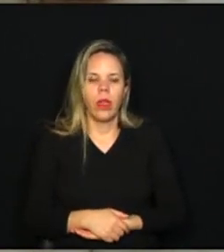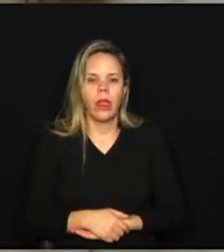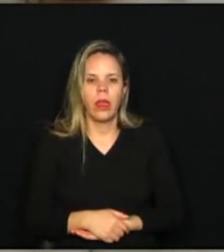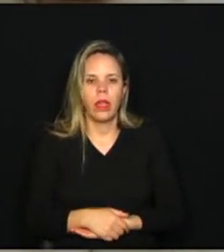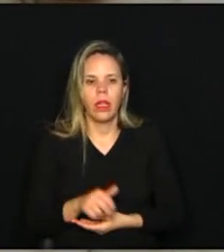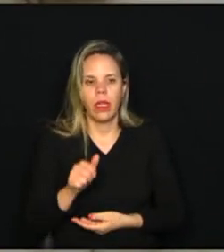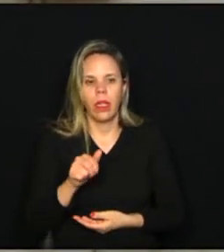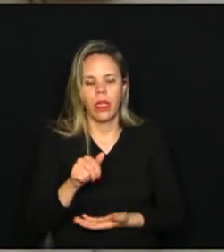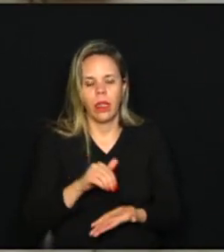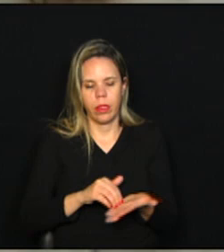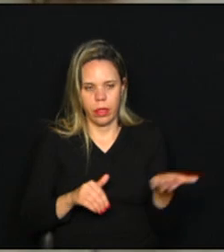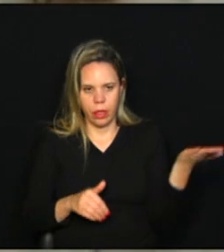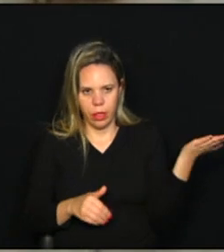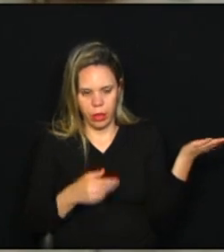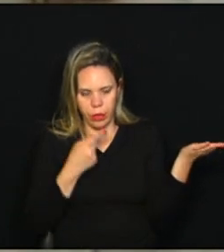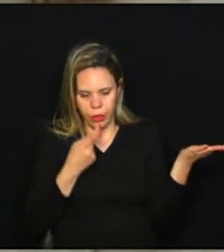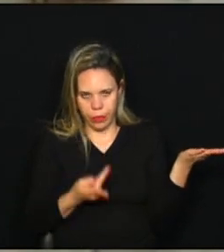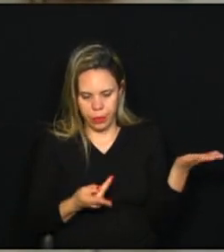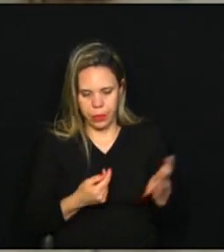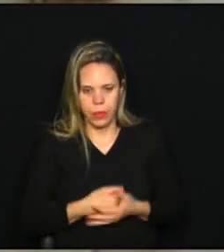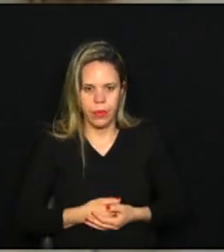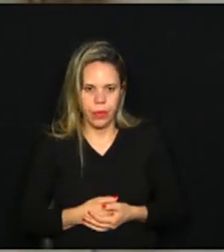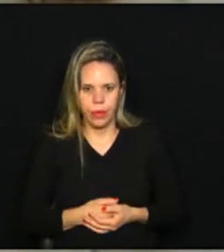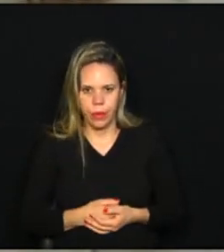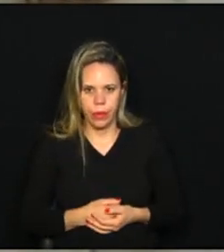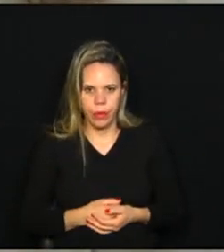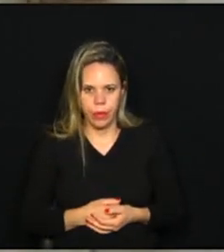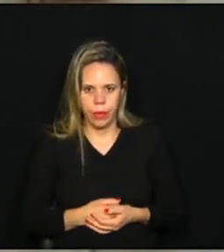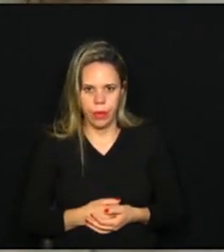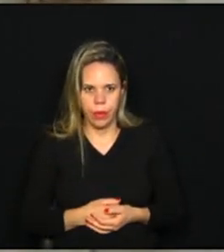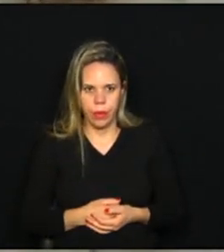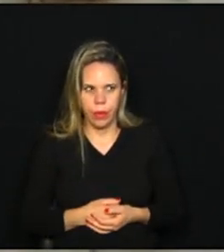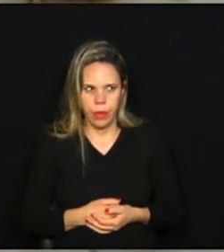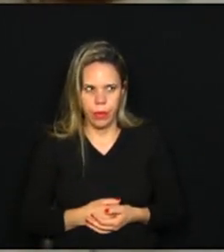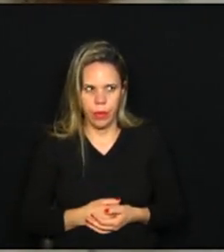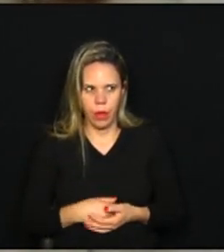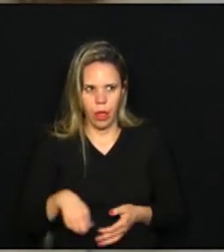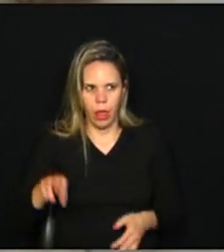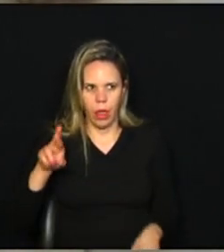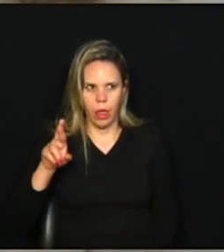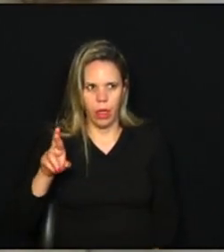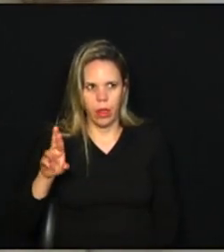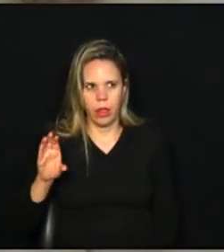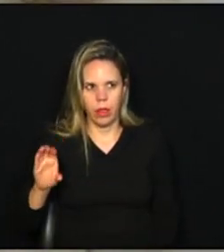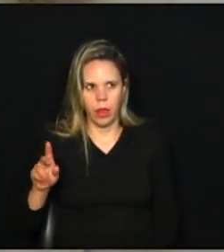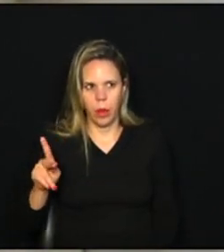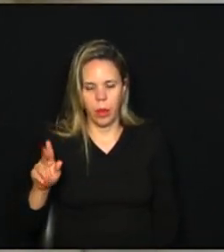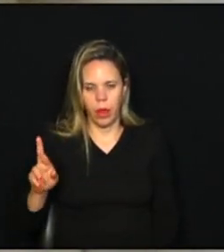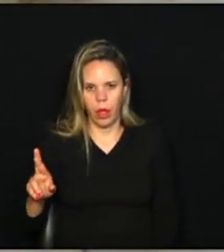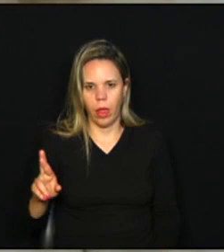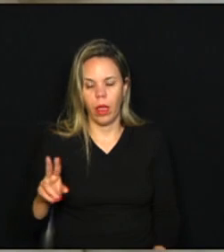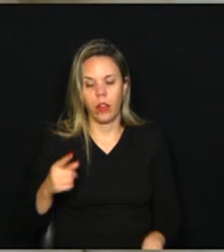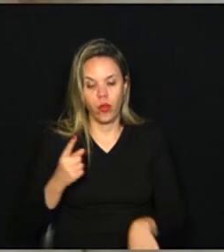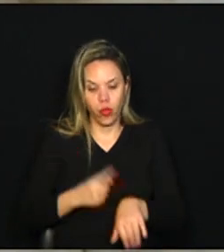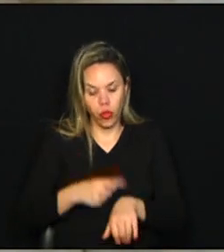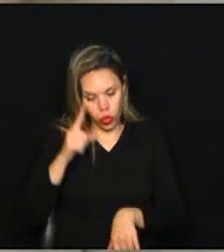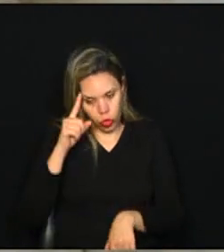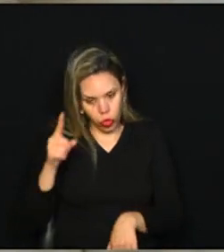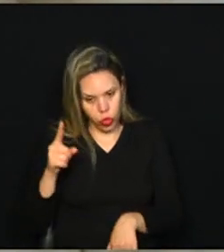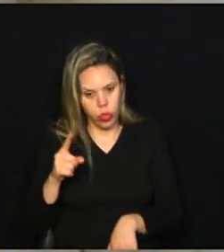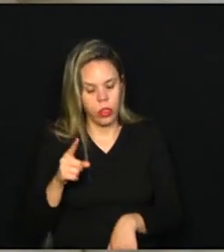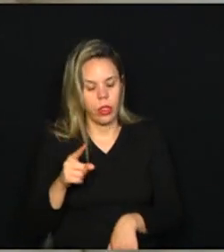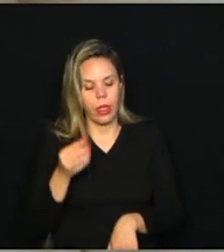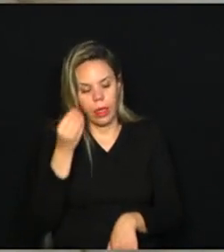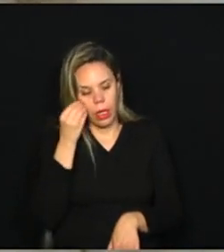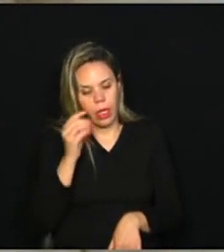Andréia pontuou, de que o RT-PCR, ele pode pegar aquele dia, mas isso não exclui a pessoa que voltou para